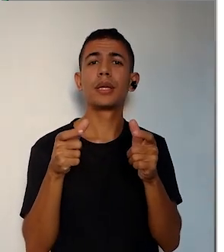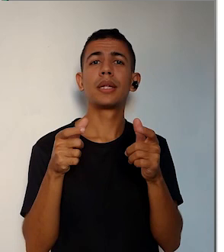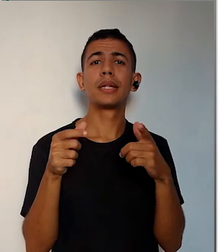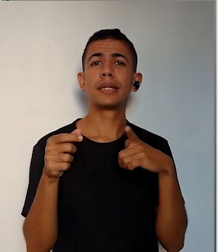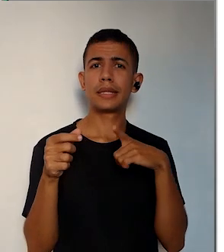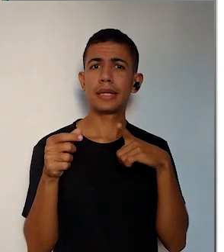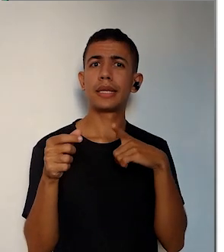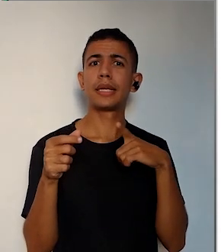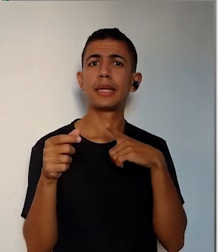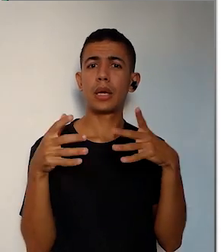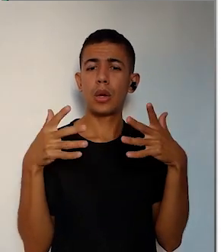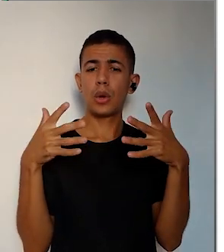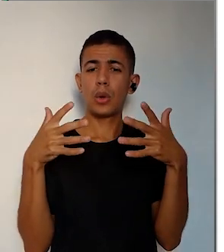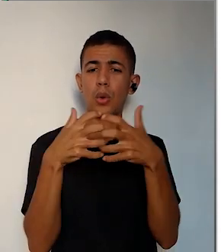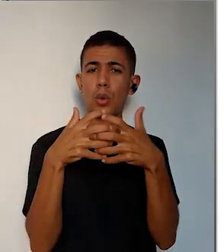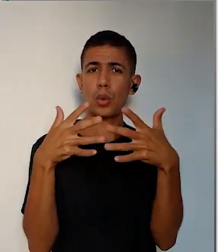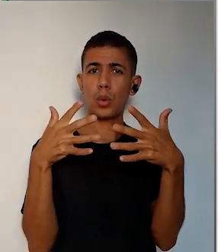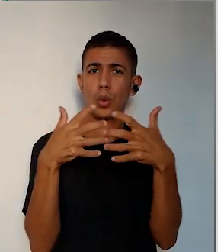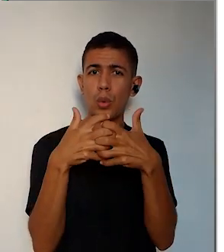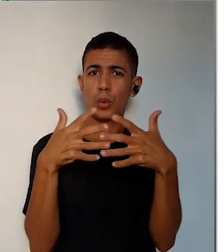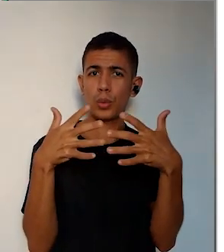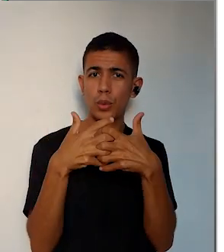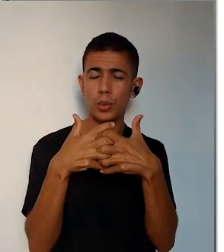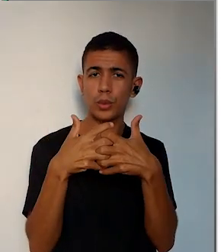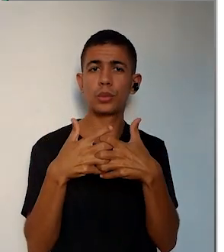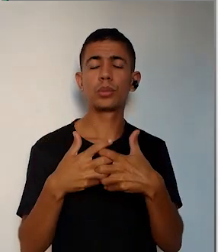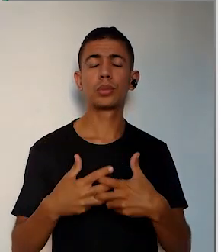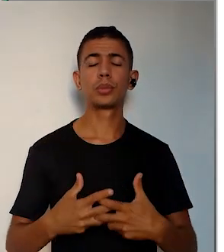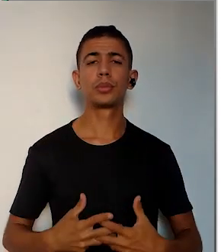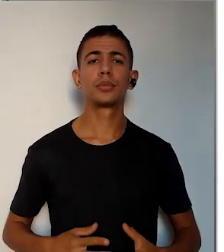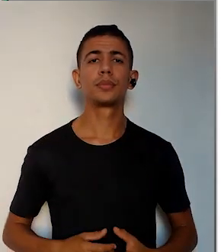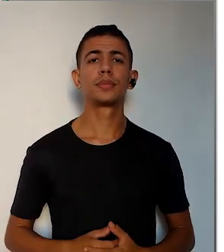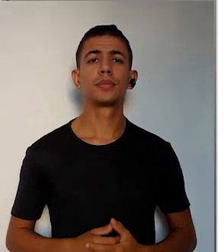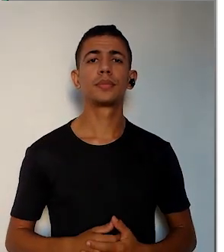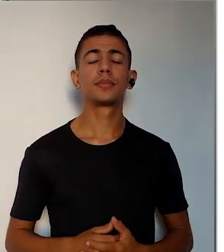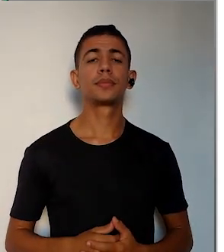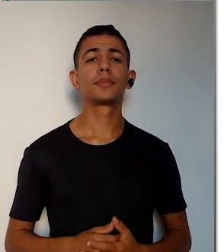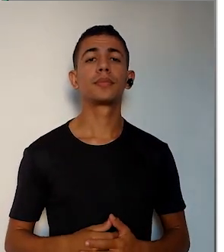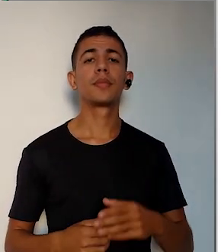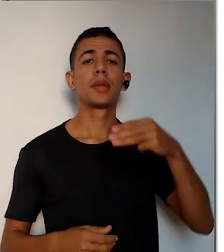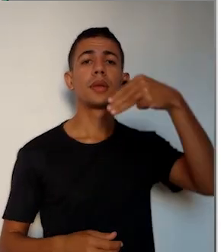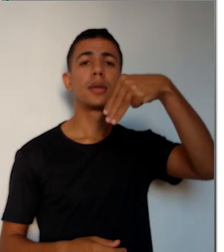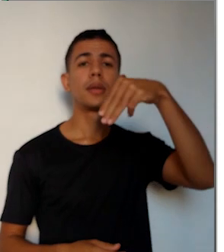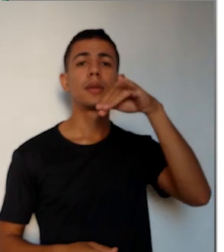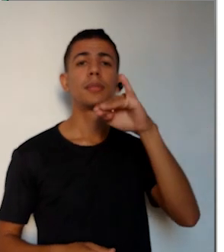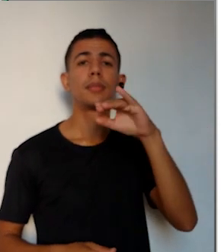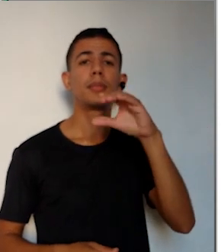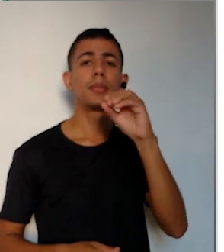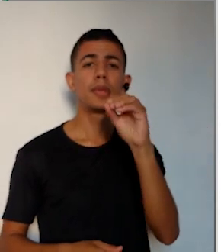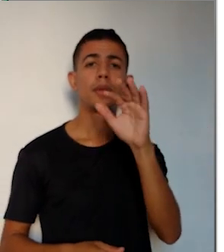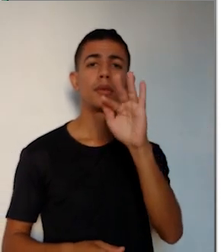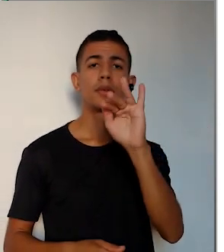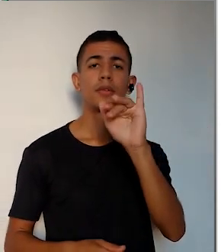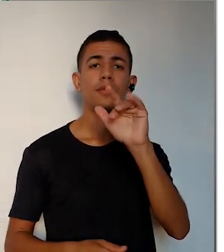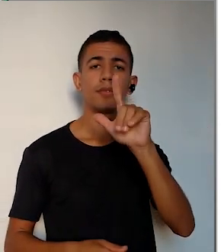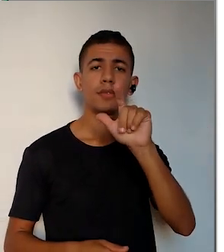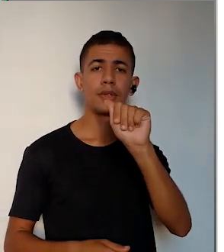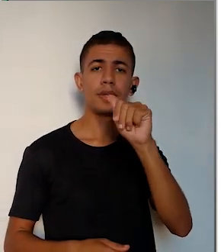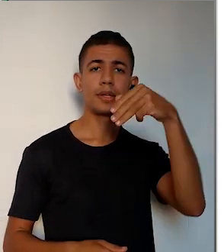densos que participam da contração dos miofilamentos. Os